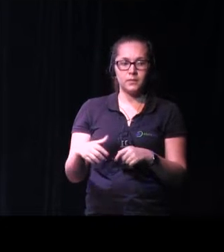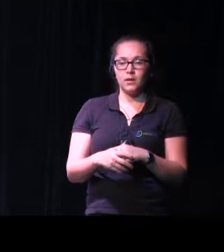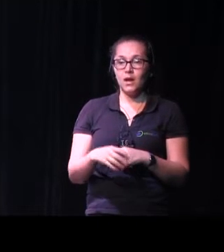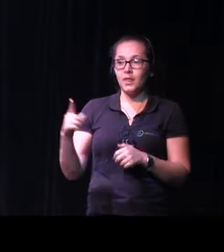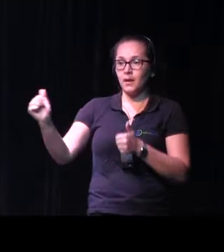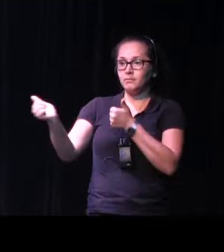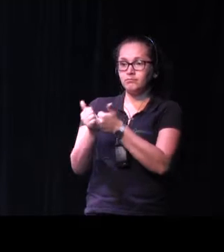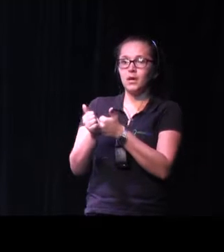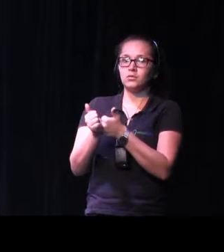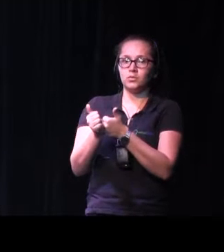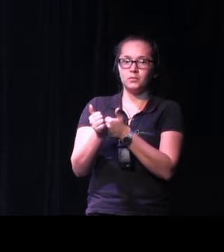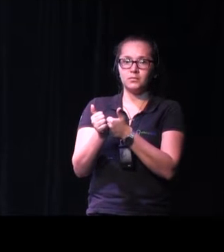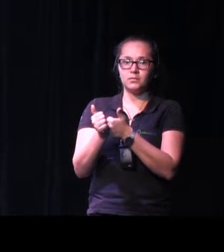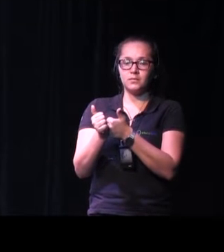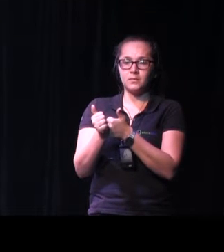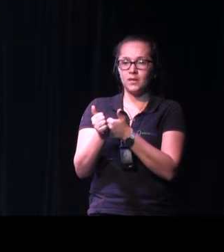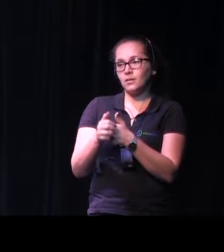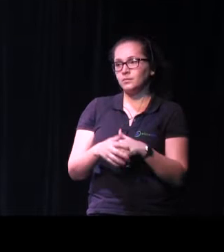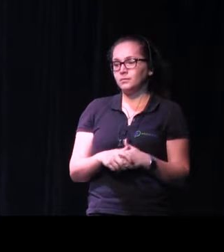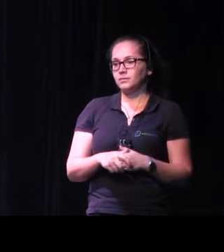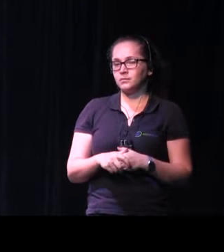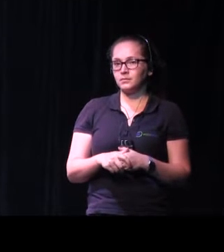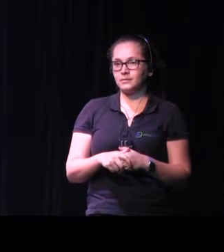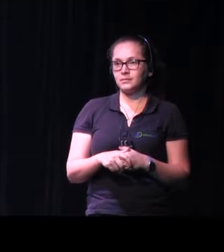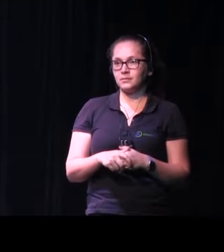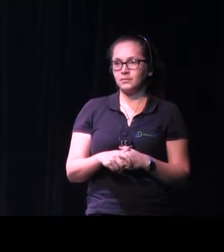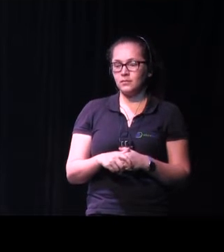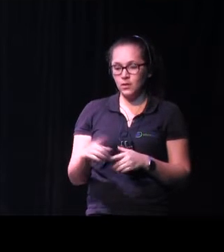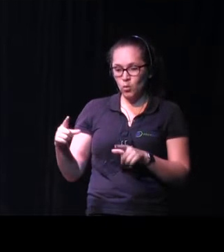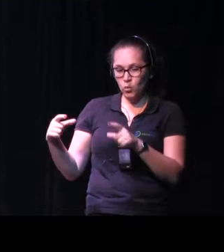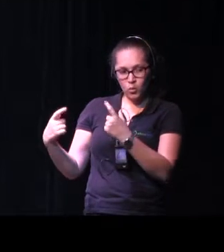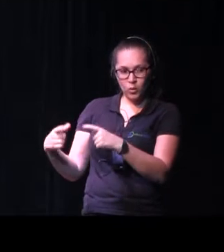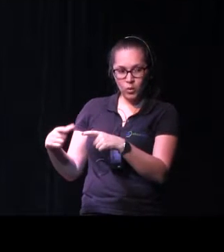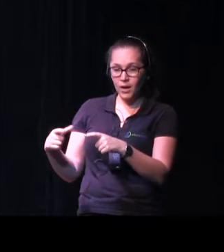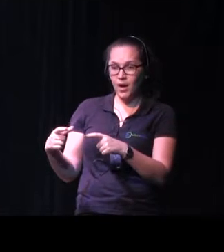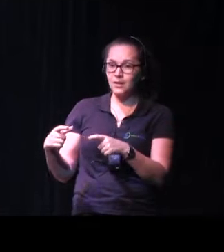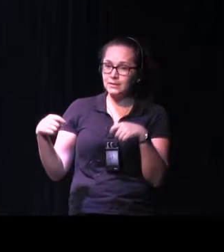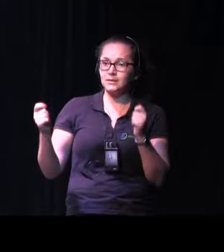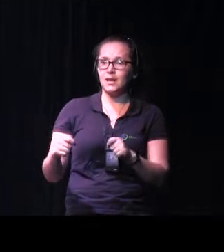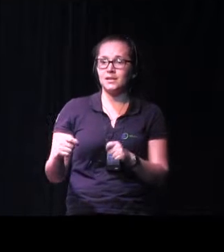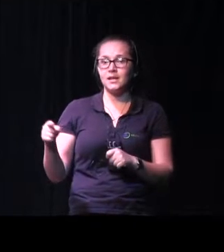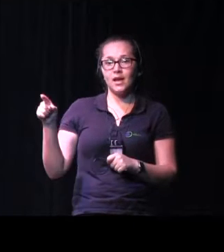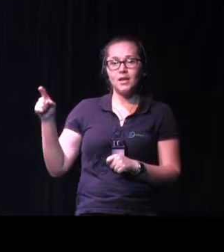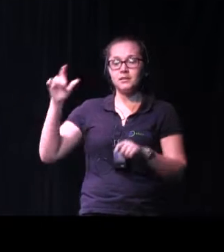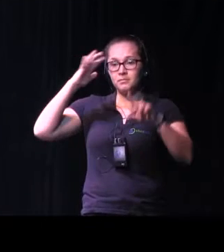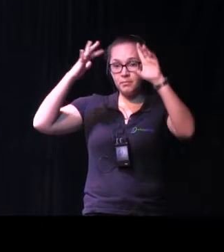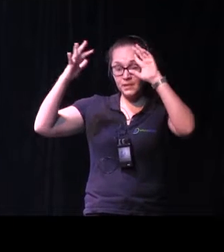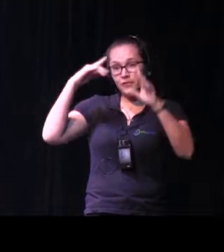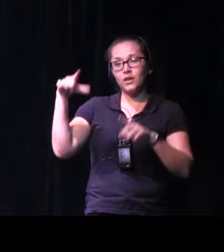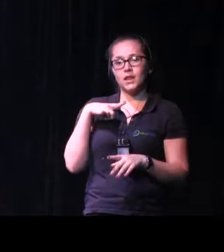lugar onde se aproxime, e o lugar